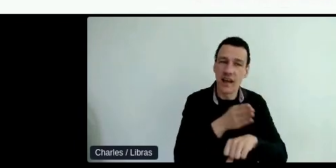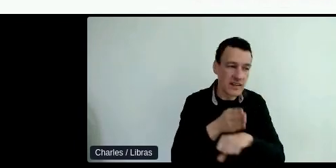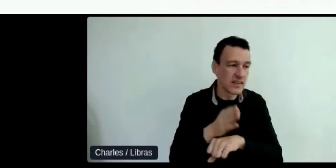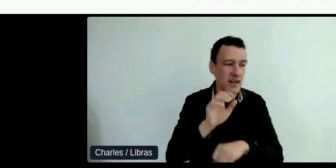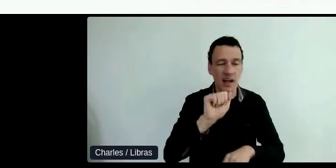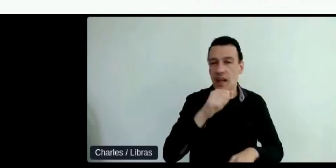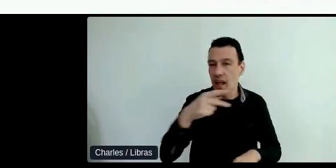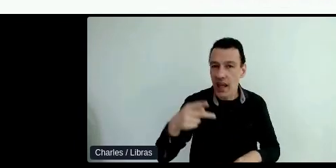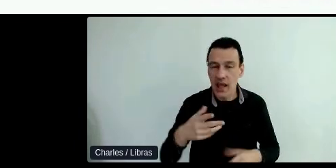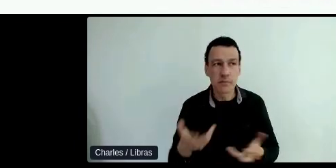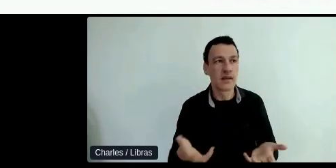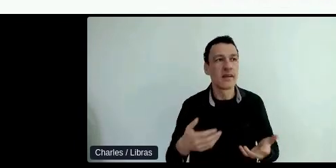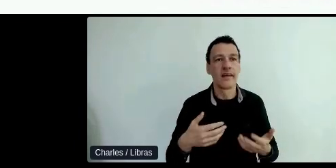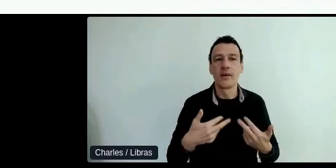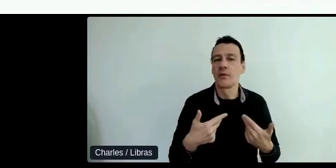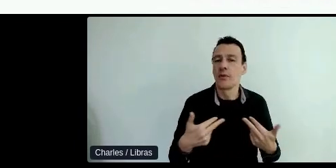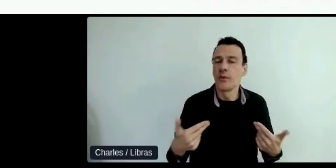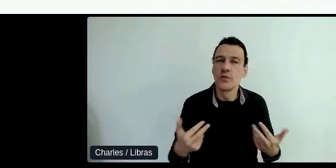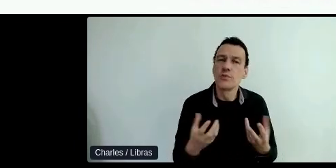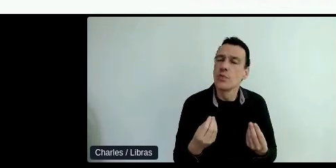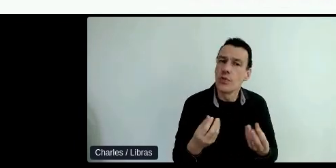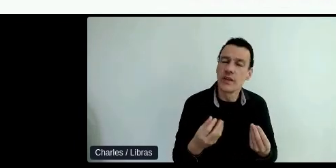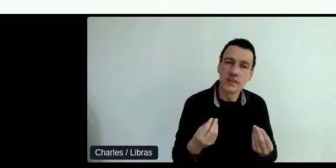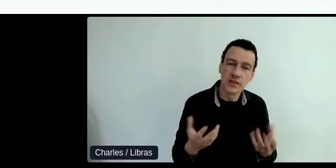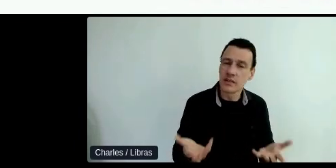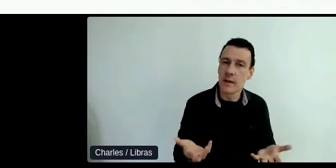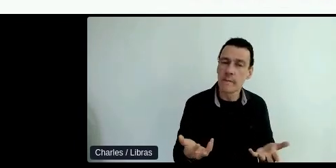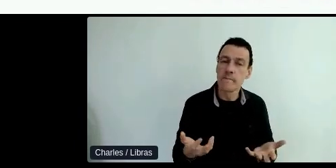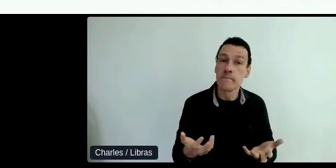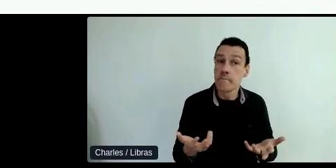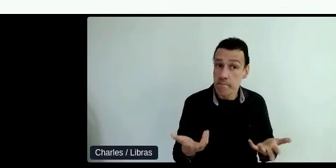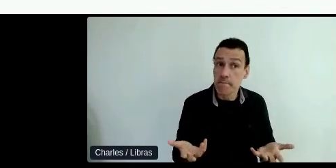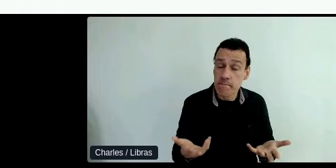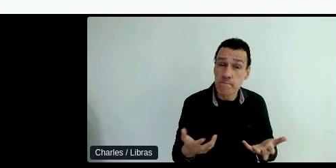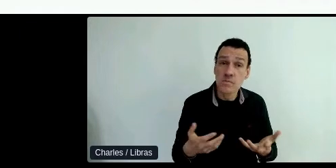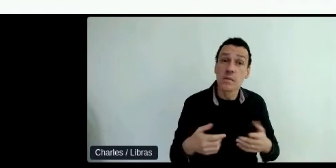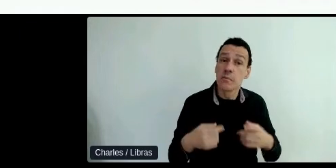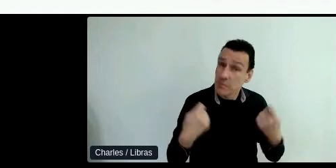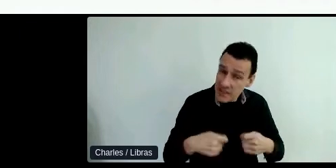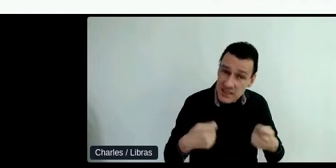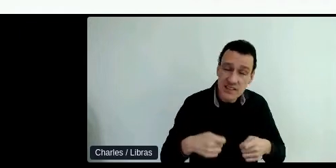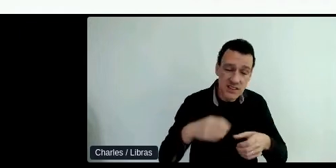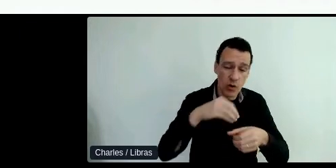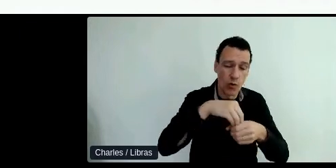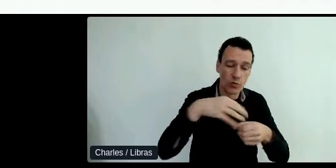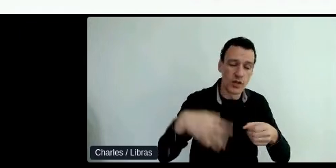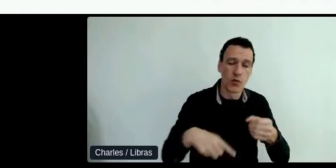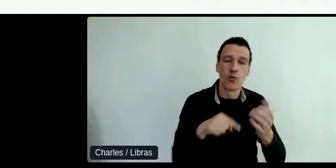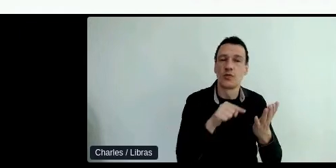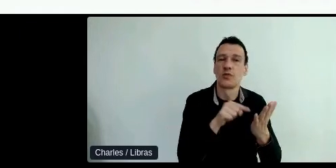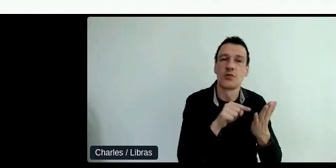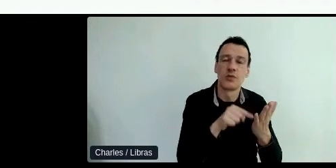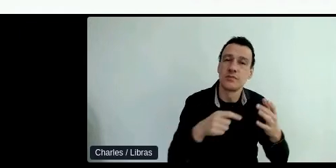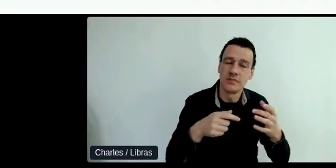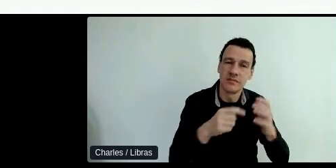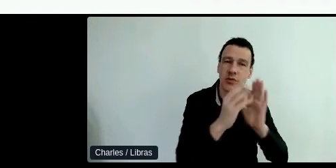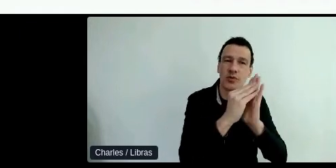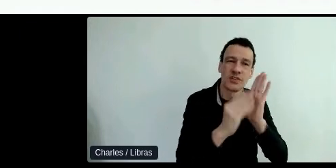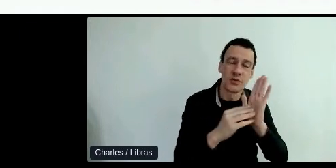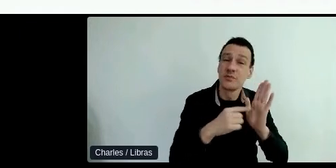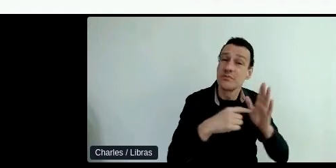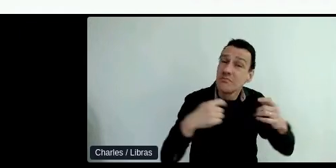app para usar, que vai se utilizar desses conteúdos e está cada vez mais conectados.